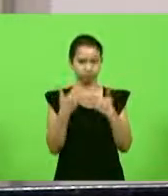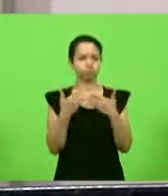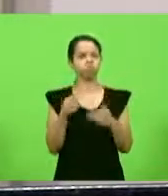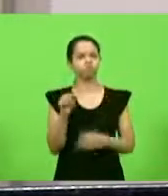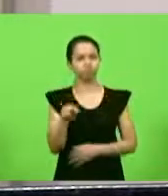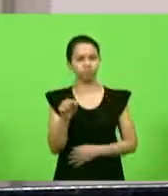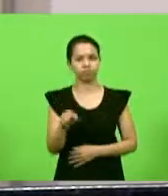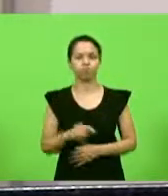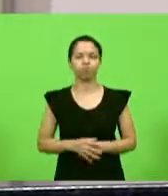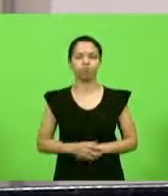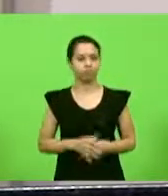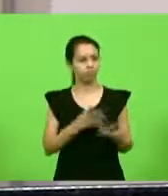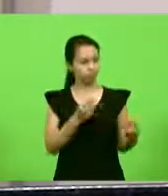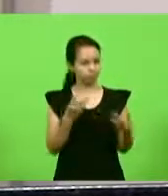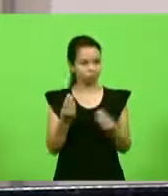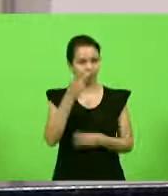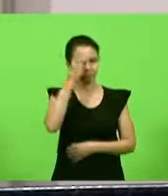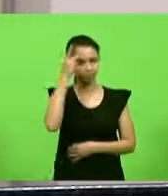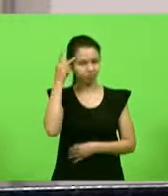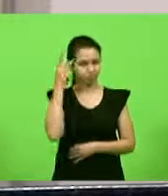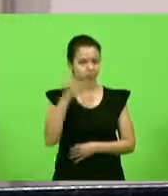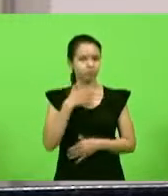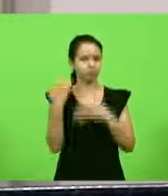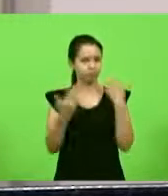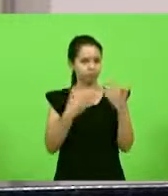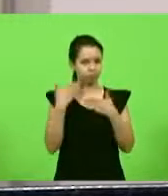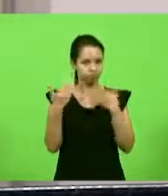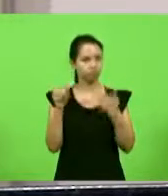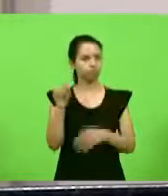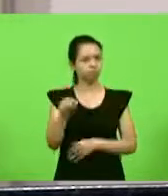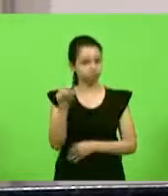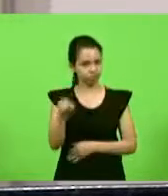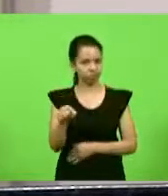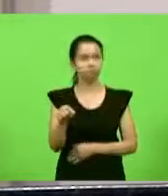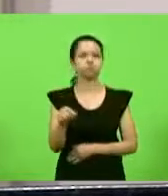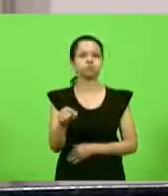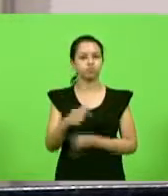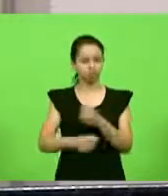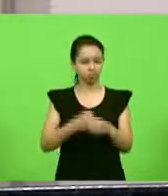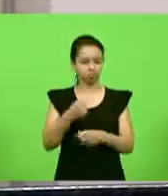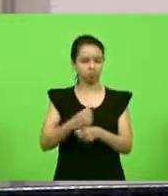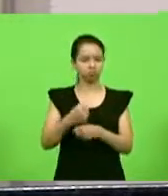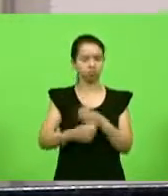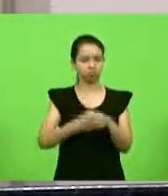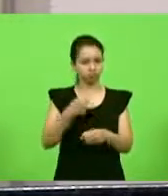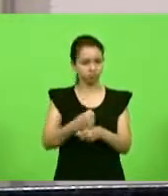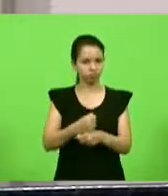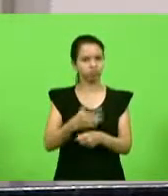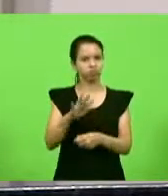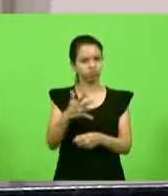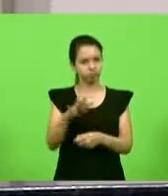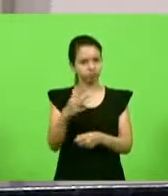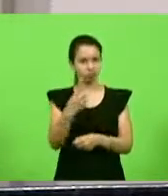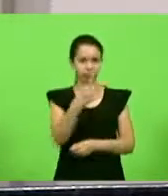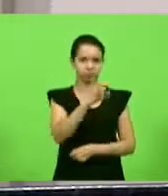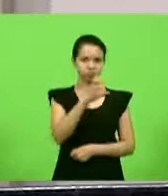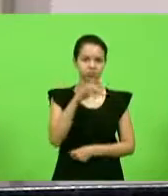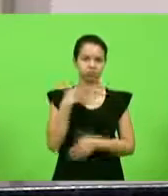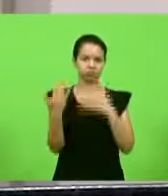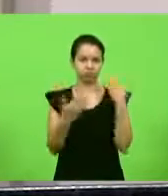Inúmeras vidas se perdem todos os dias e, em média, anualmente, mais de 100 óbitos